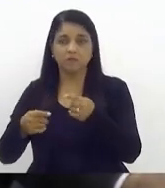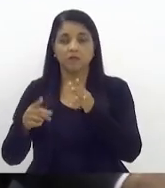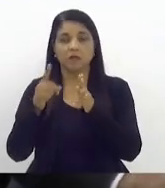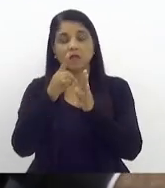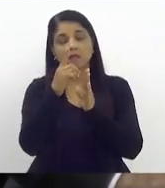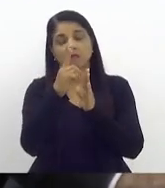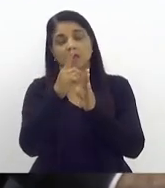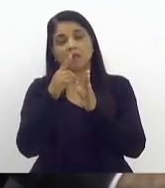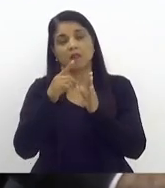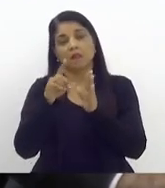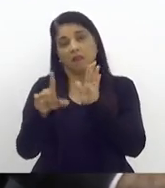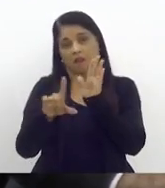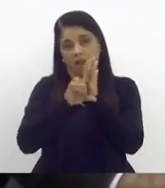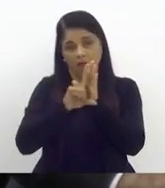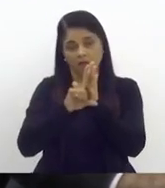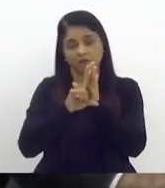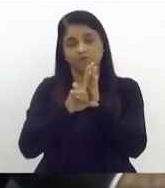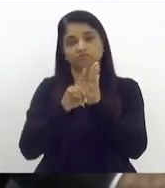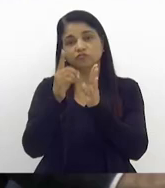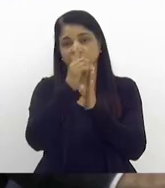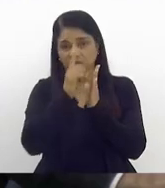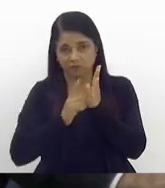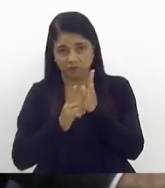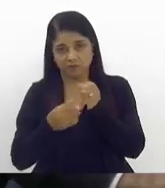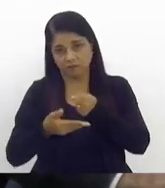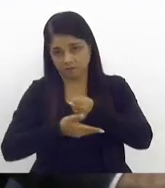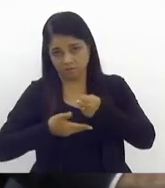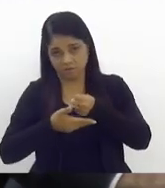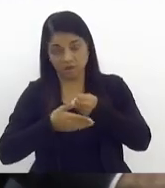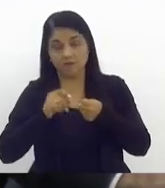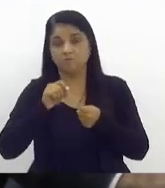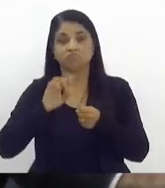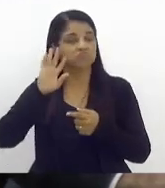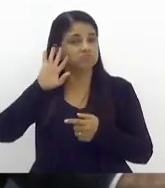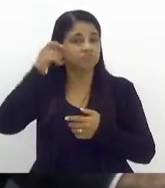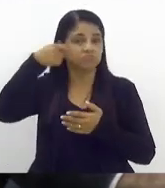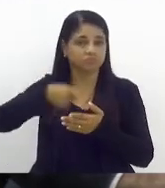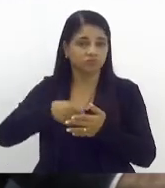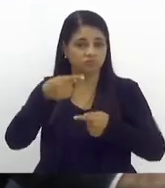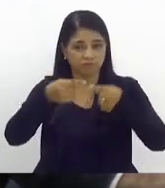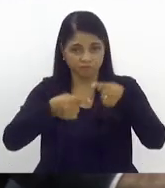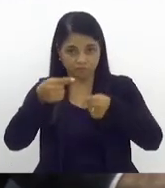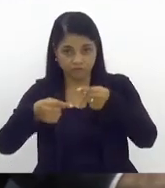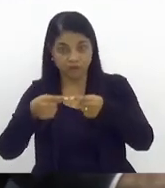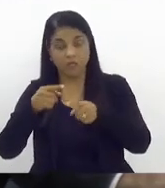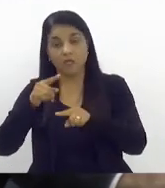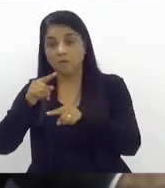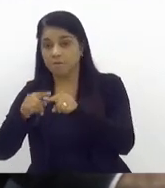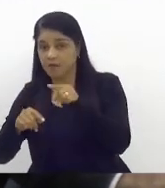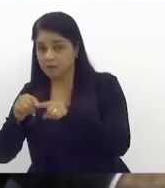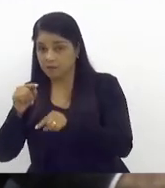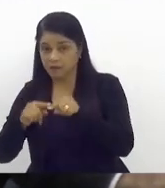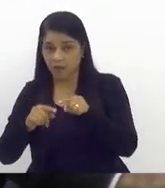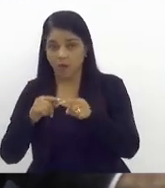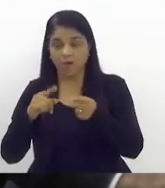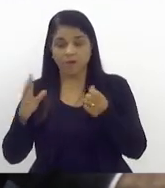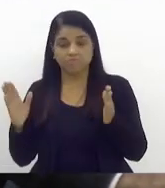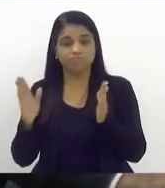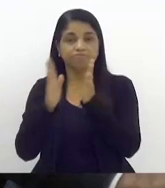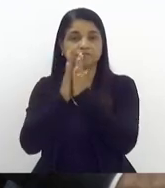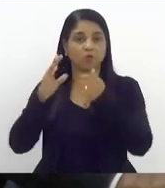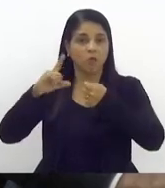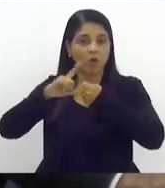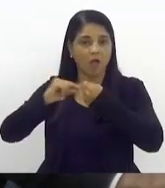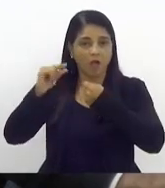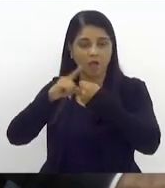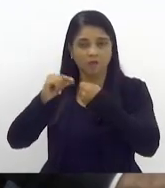da Educação definir o que vai ser debatido. Imaterial, porque ele se confronta com artigos diretamente da